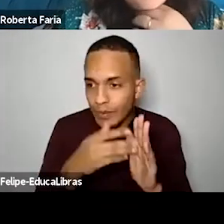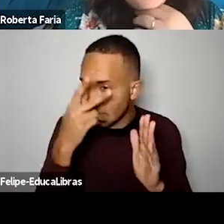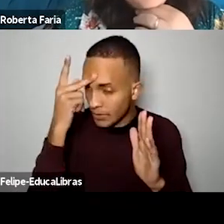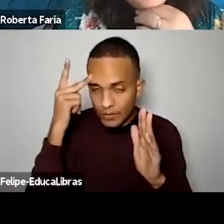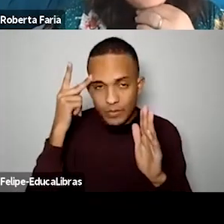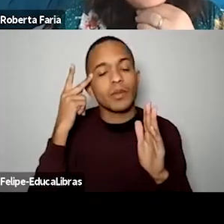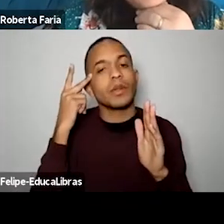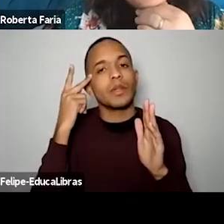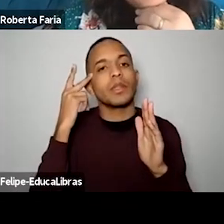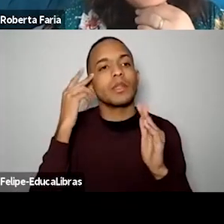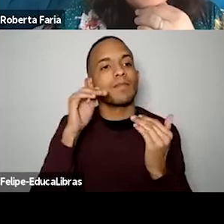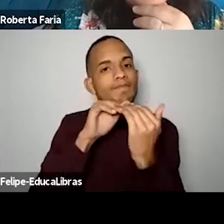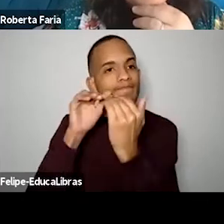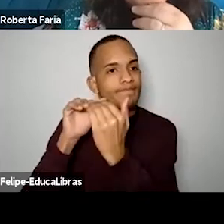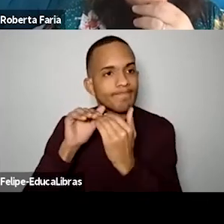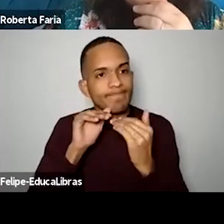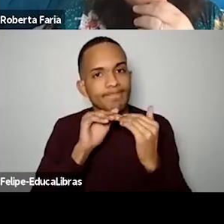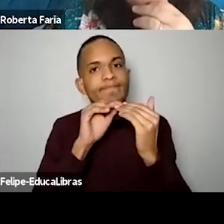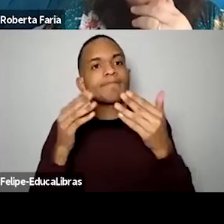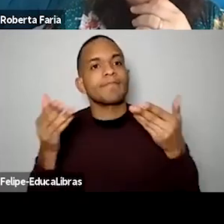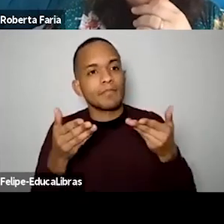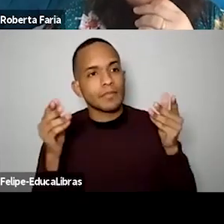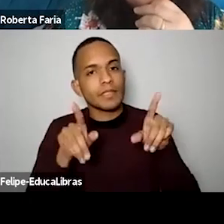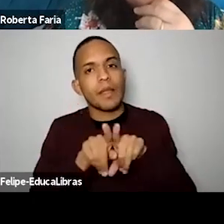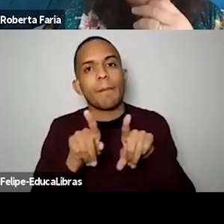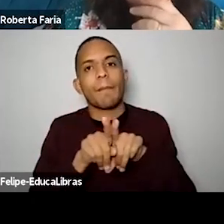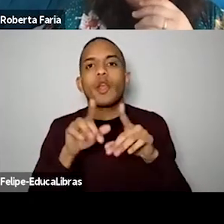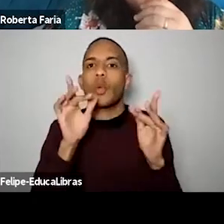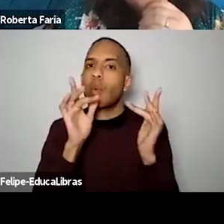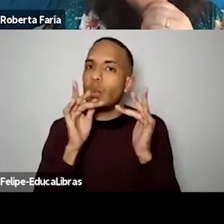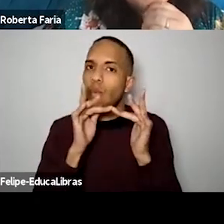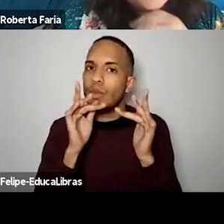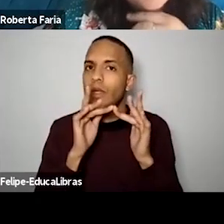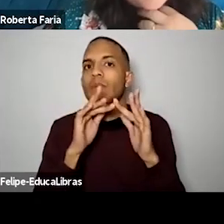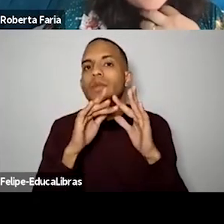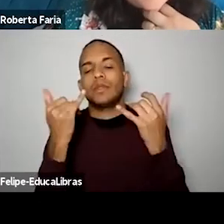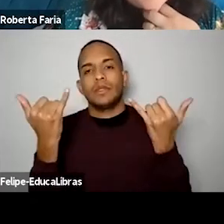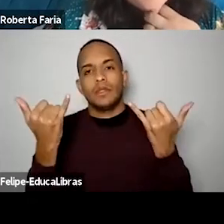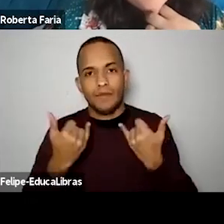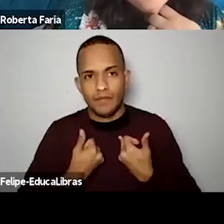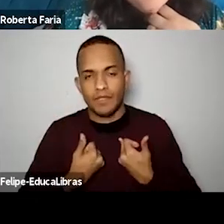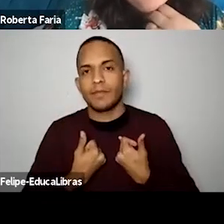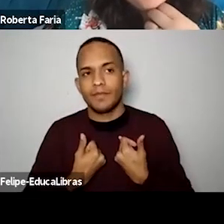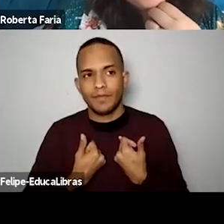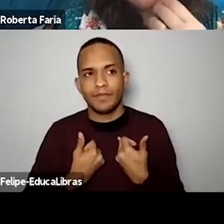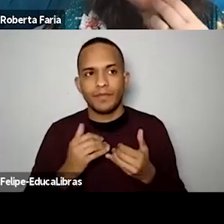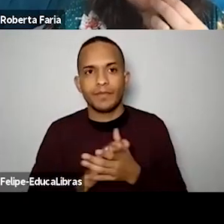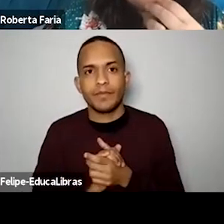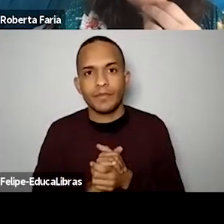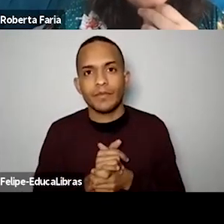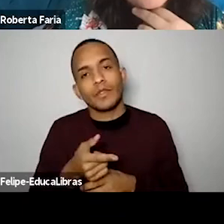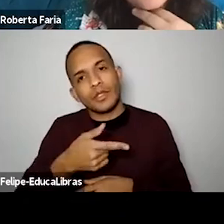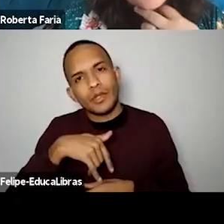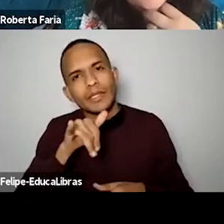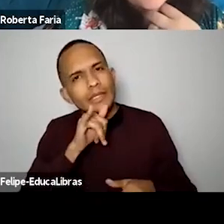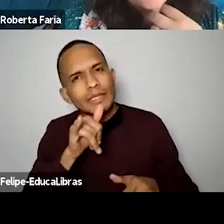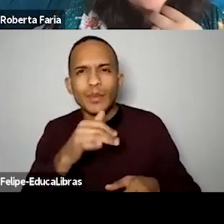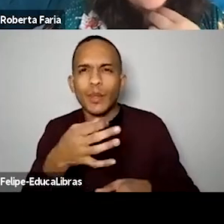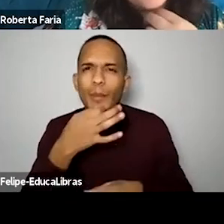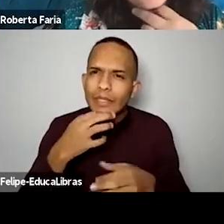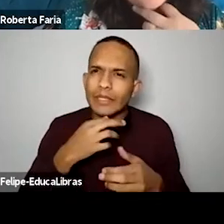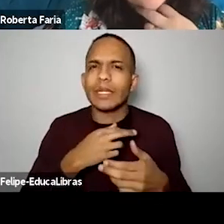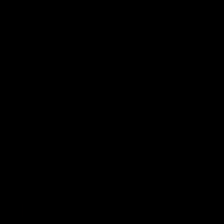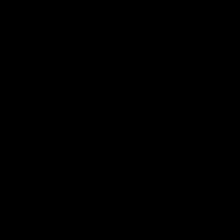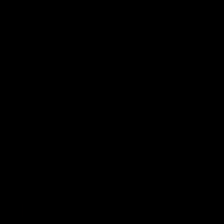que está ouvindo a gente hoje, também entre em contato e passa a participar. A gente troca bastante ideia,